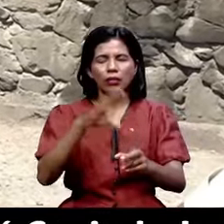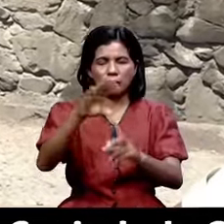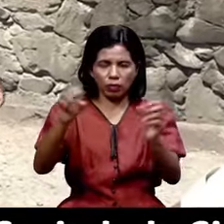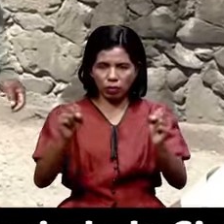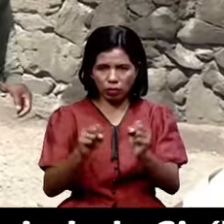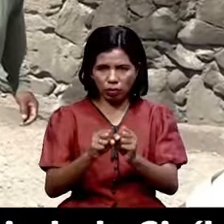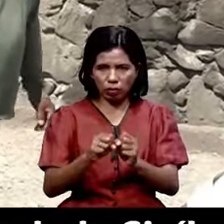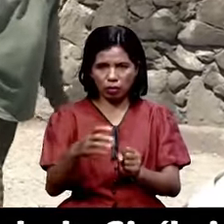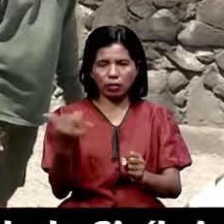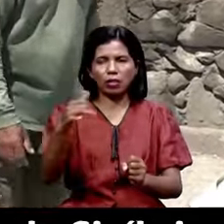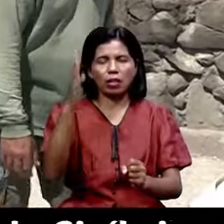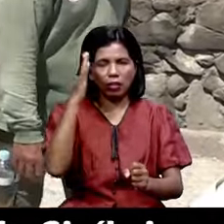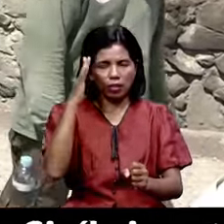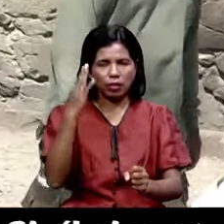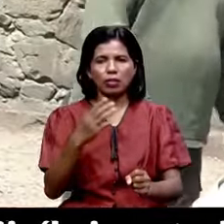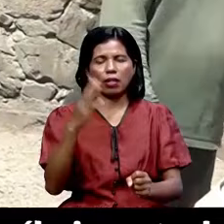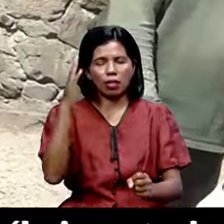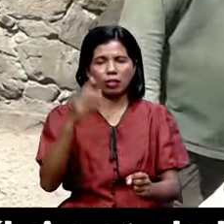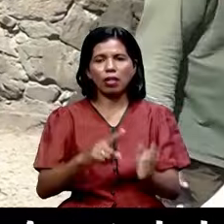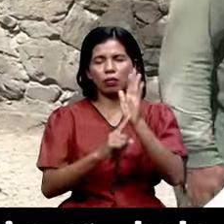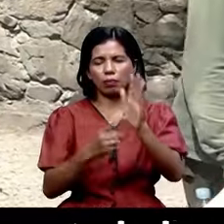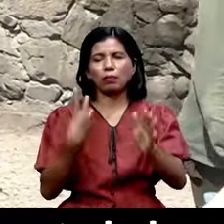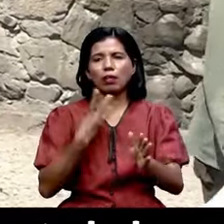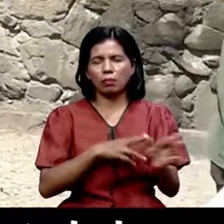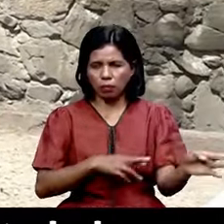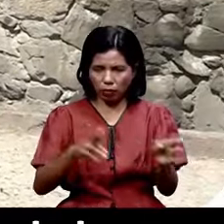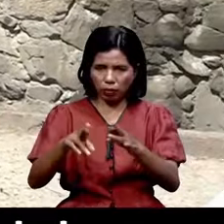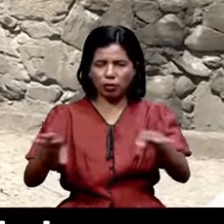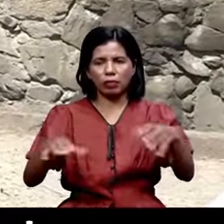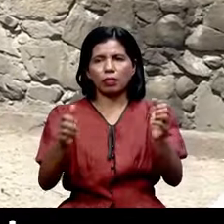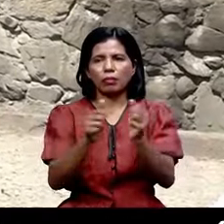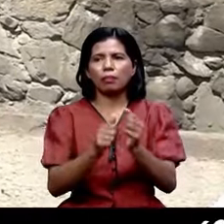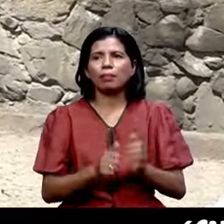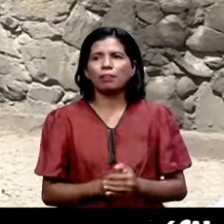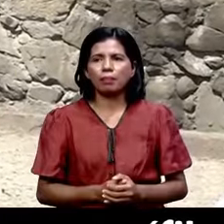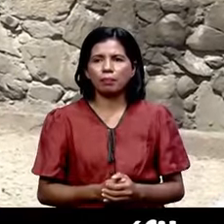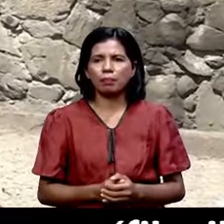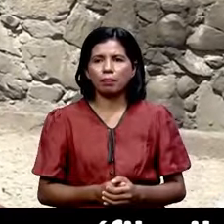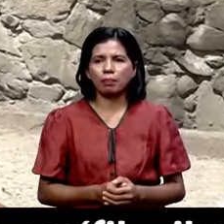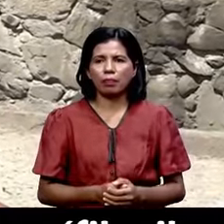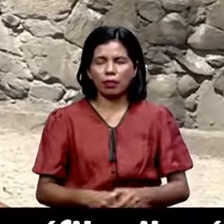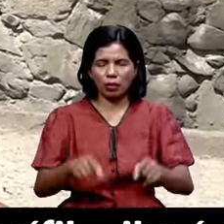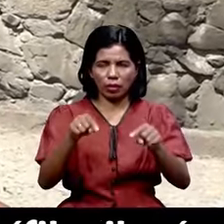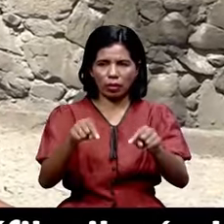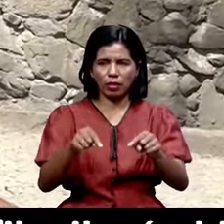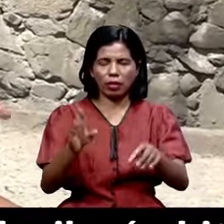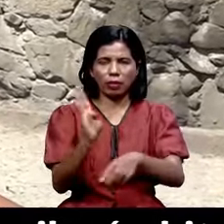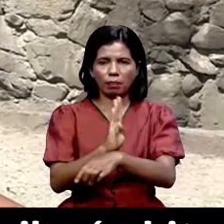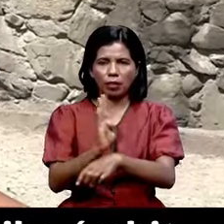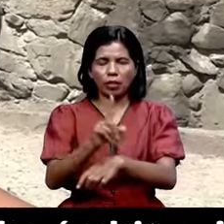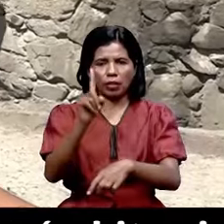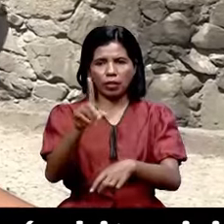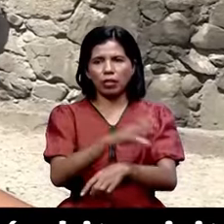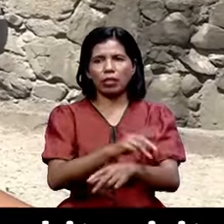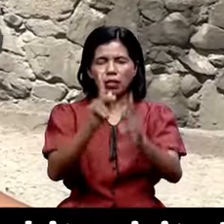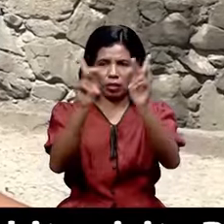né? Para ser mais até de botar um bami. A mim pronto a tu coopera. E a né, e a bem que lida, que